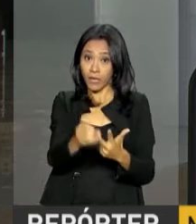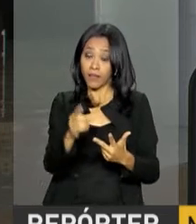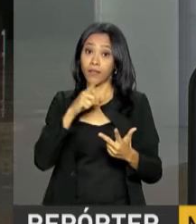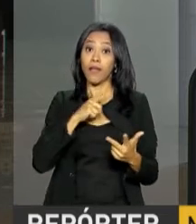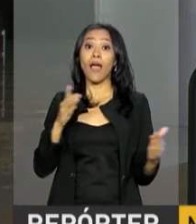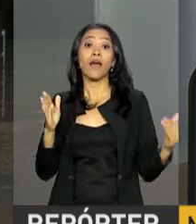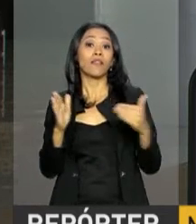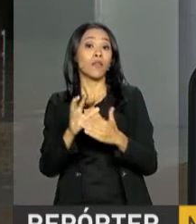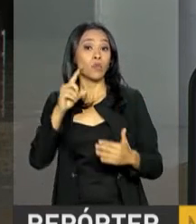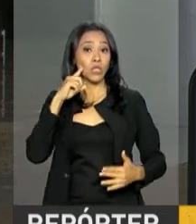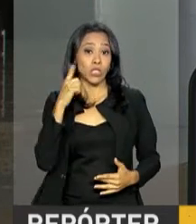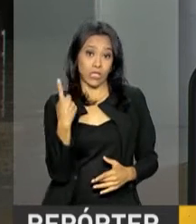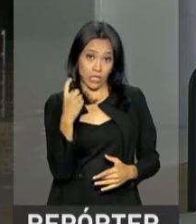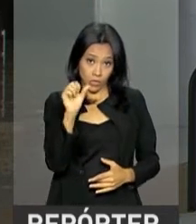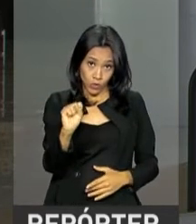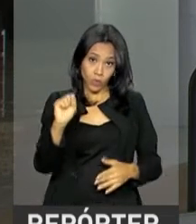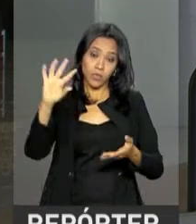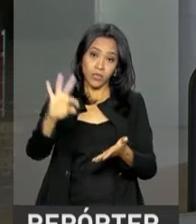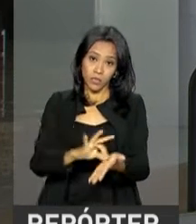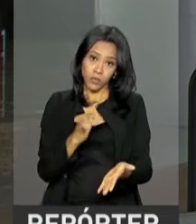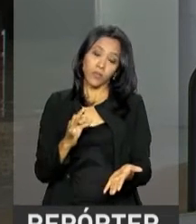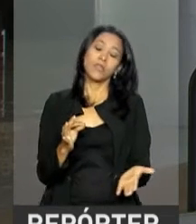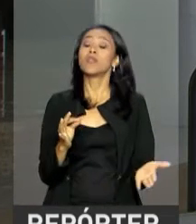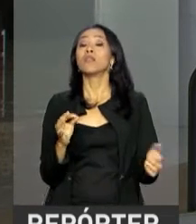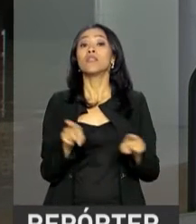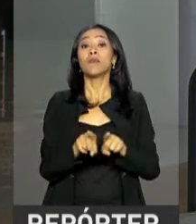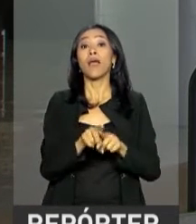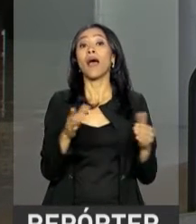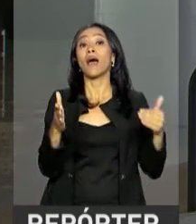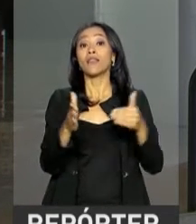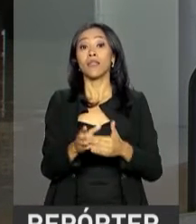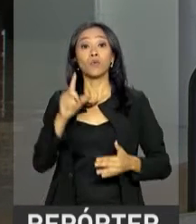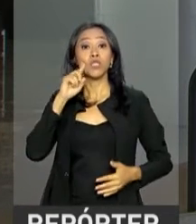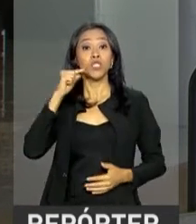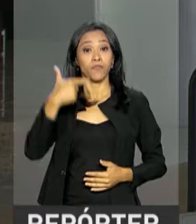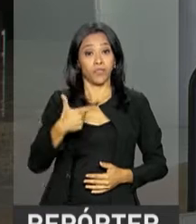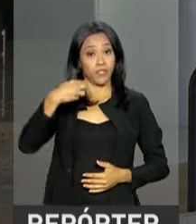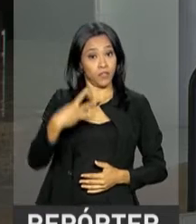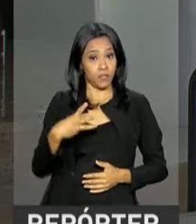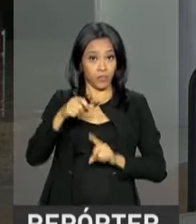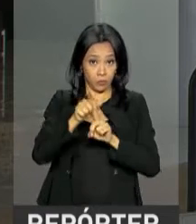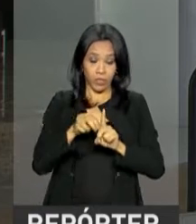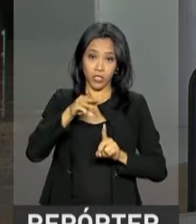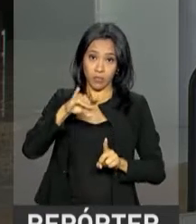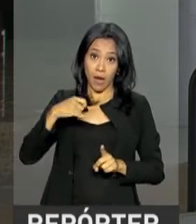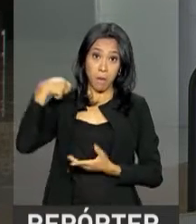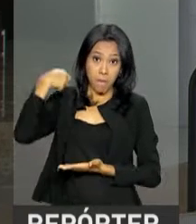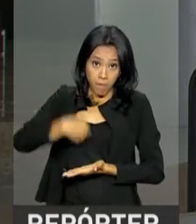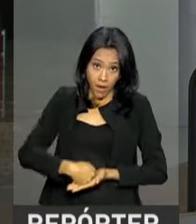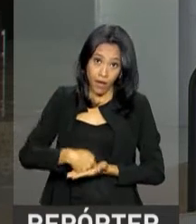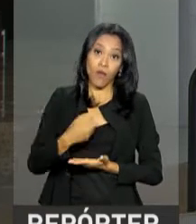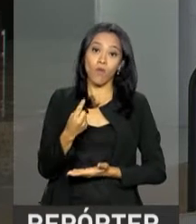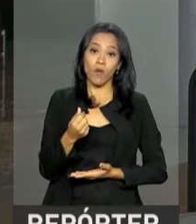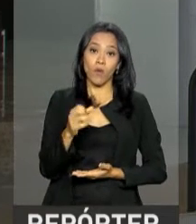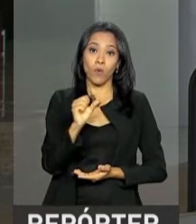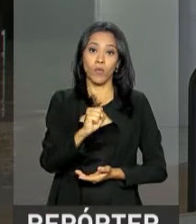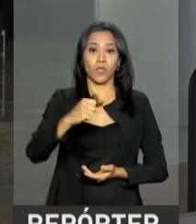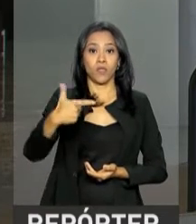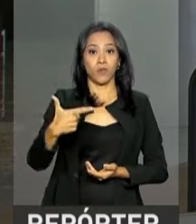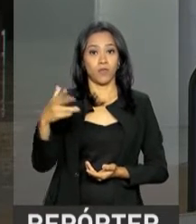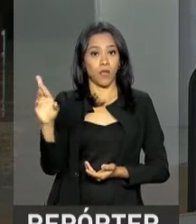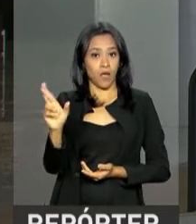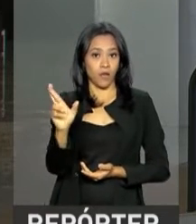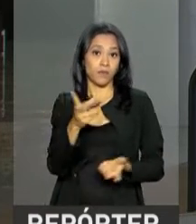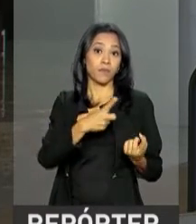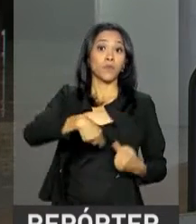18 para fazer a inscrição e até o dia 23 de maio para pagar a taxa no valor de 82 reais os alunos